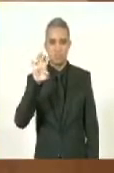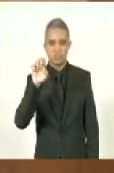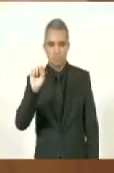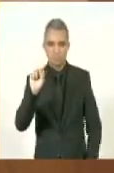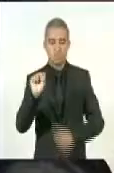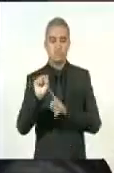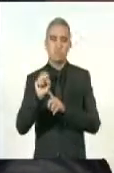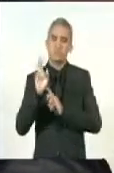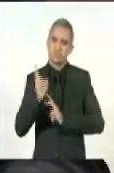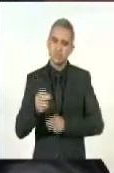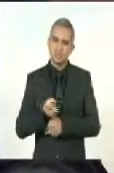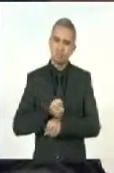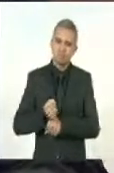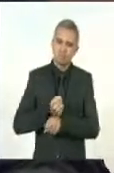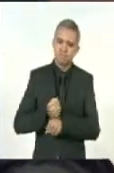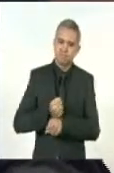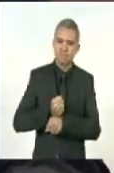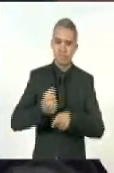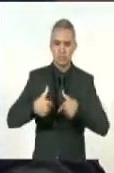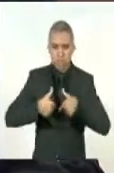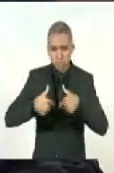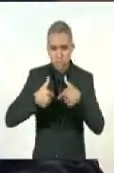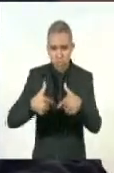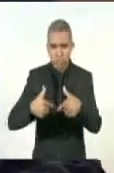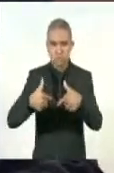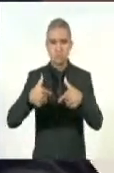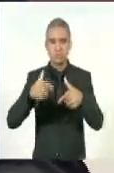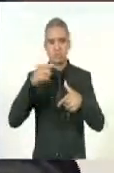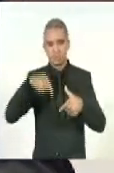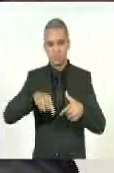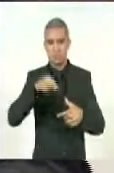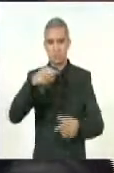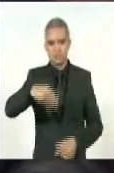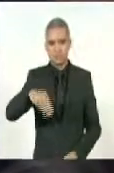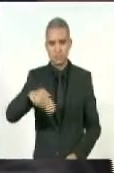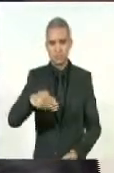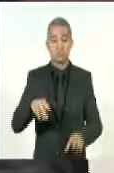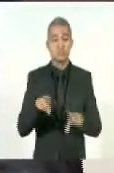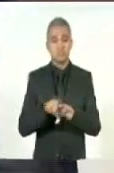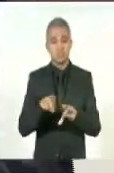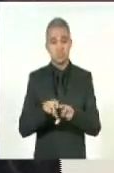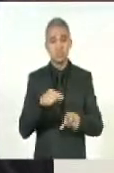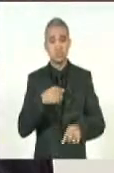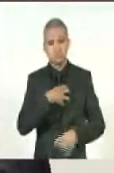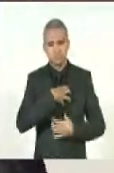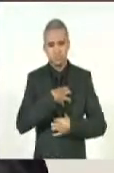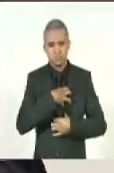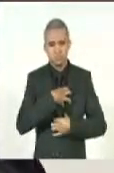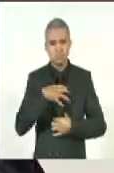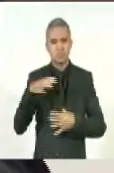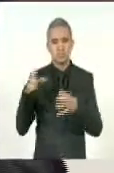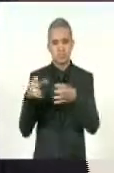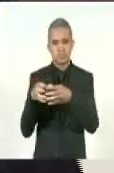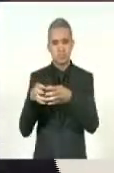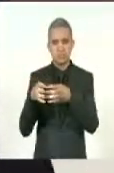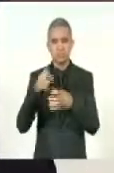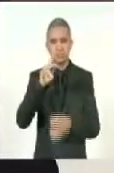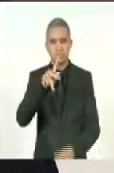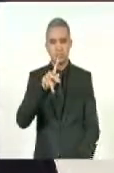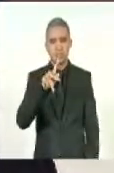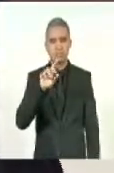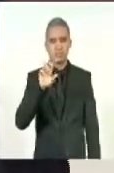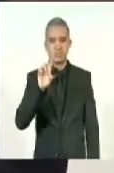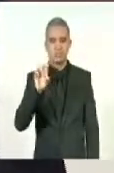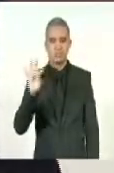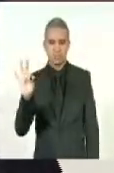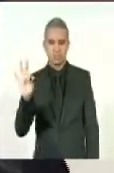Maranhão, e quero aqui me solidarizar a todo o PDT pela perda de um de seus quadros mais